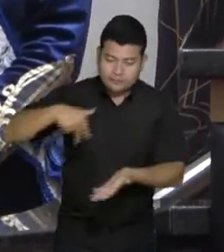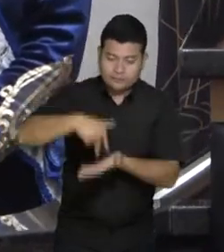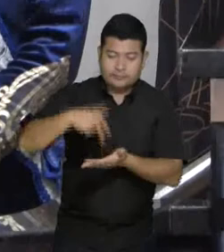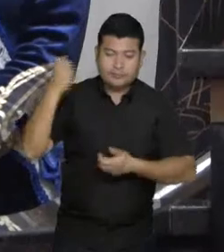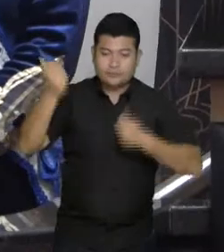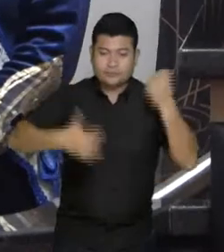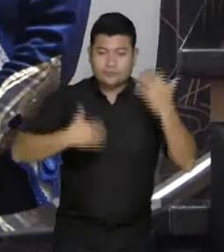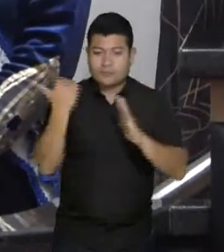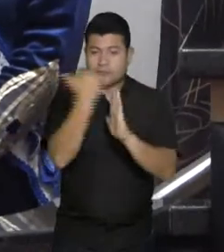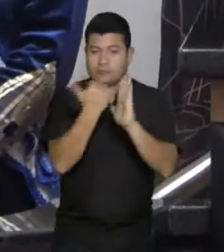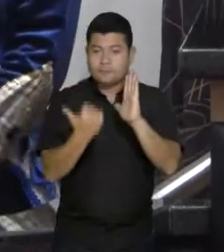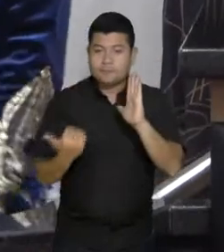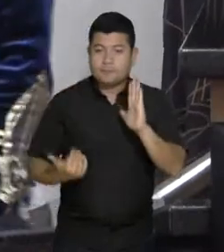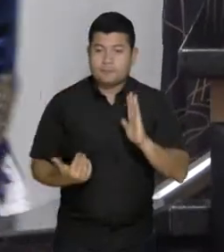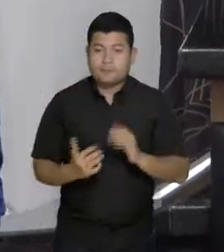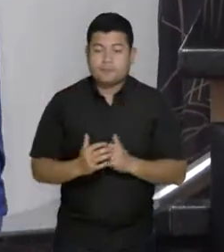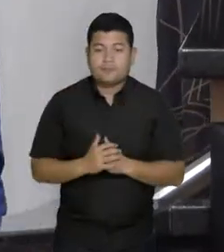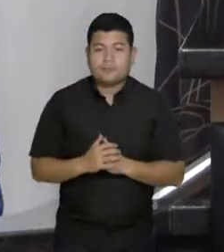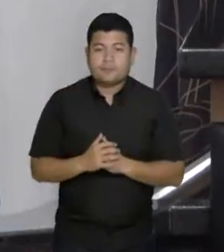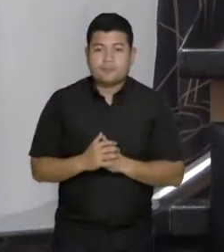programação.